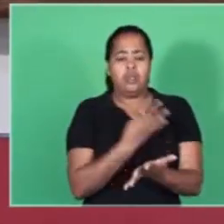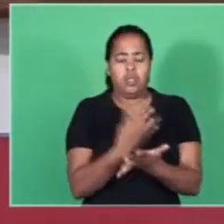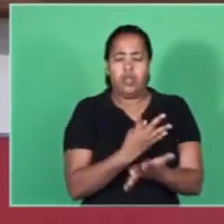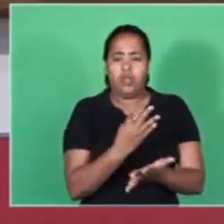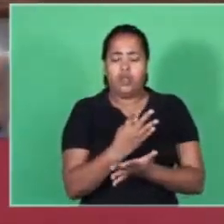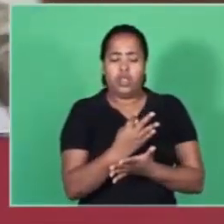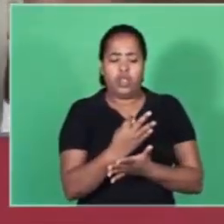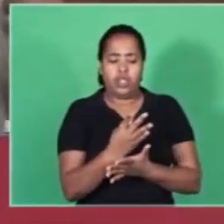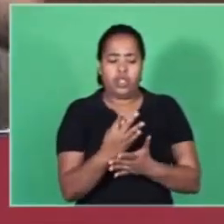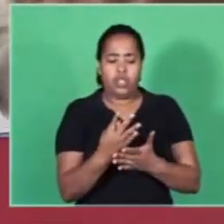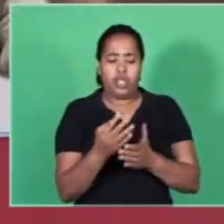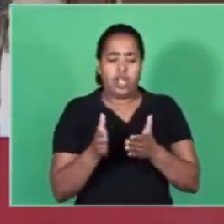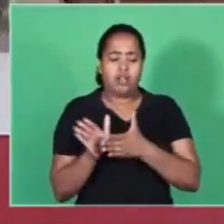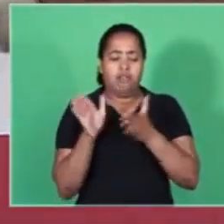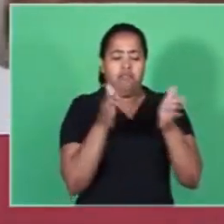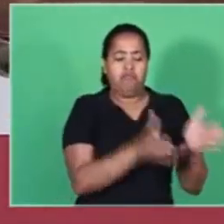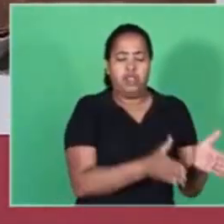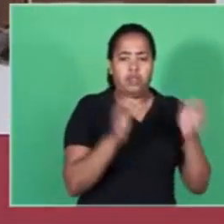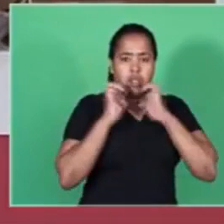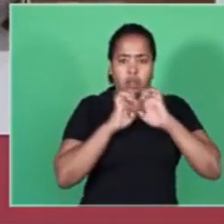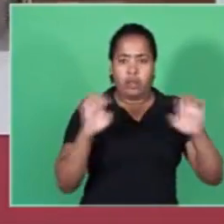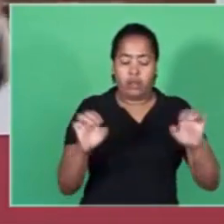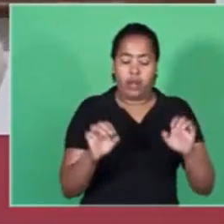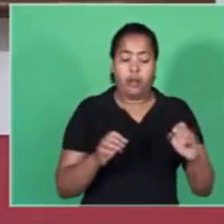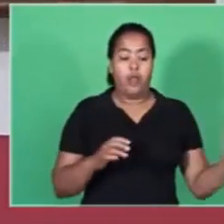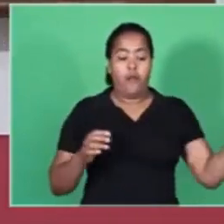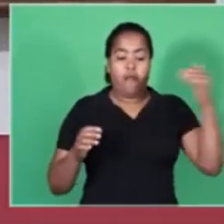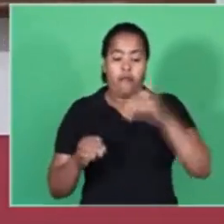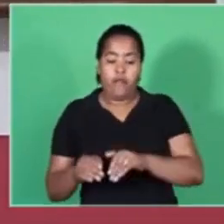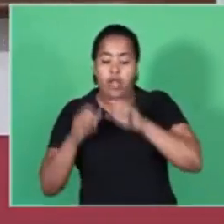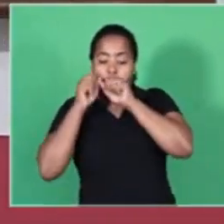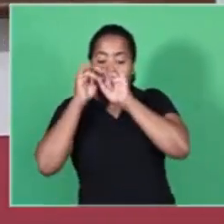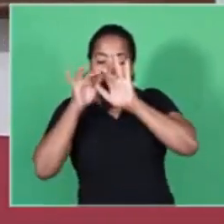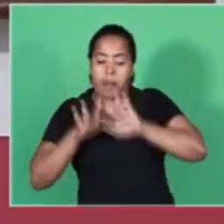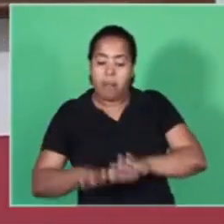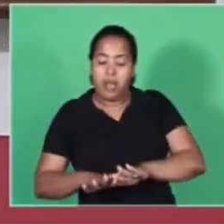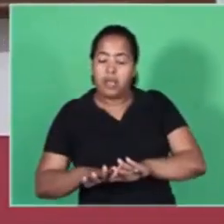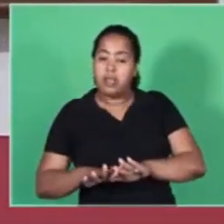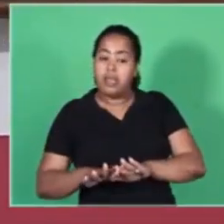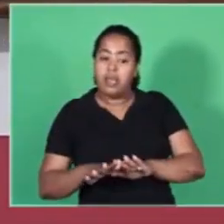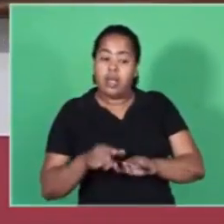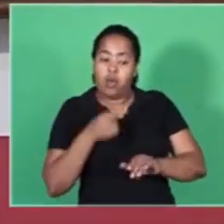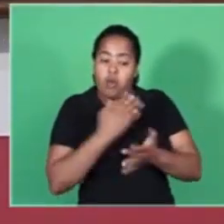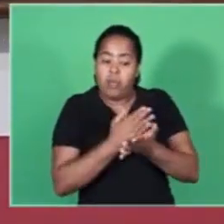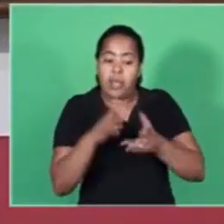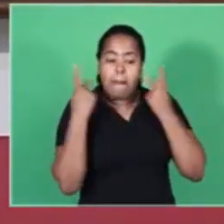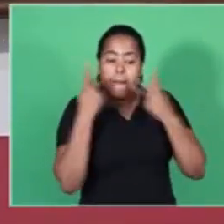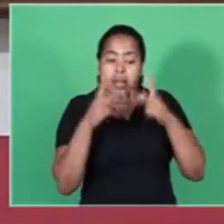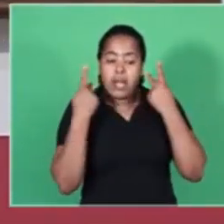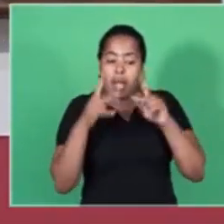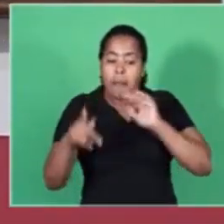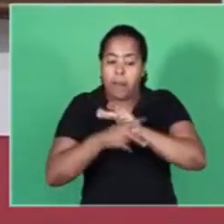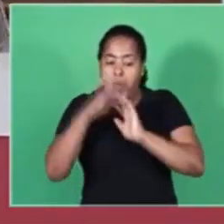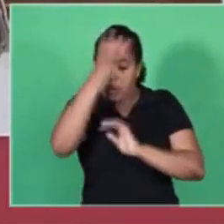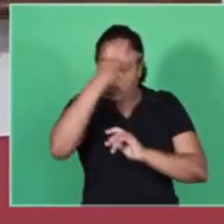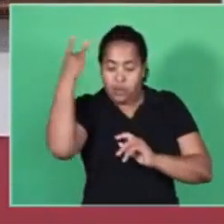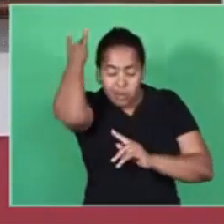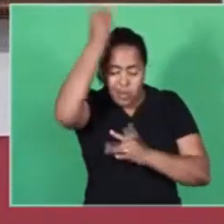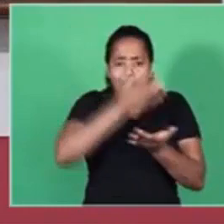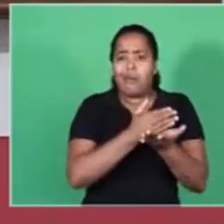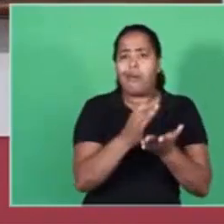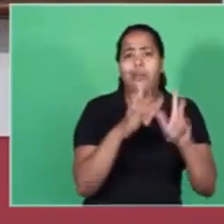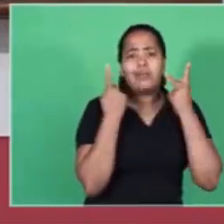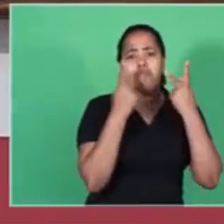existe. Quando ele vem, ele recebeu a bênção, ele vem de pregar aquilo que é do Espírito, ele prega da razão. É mais